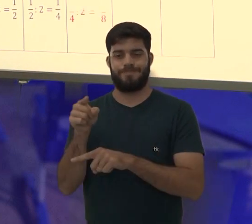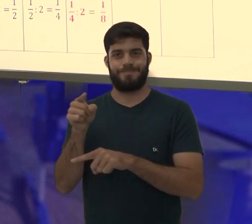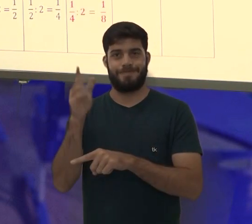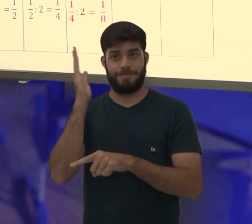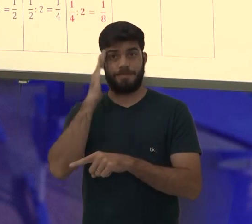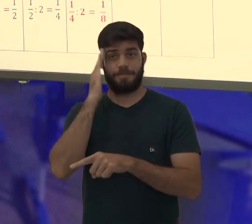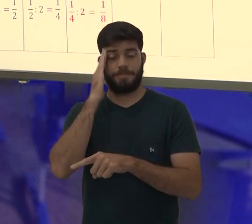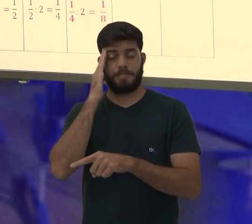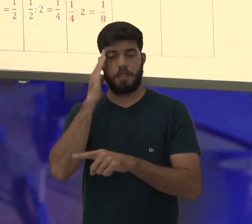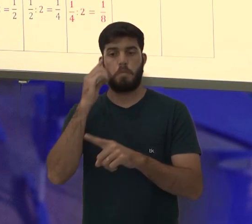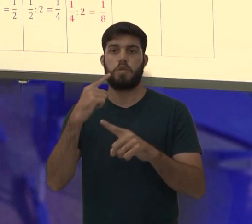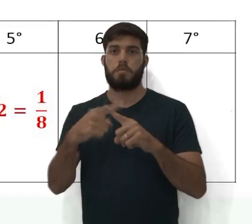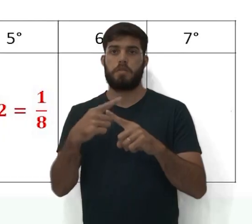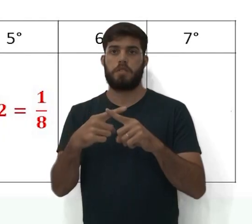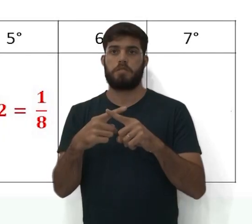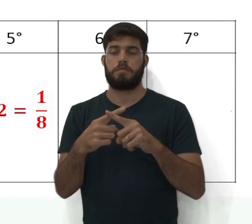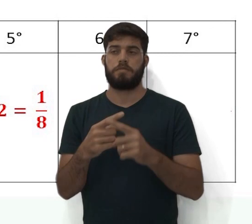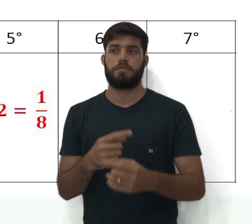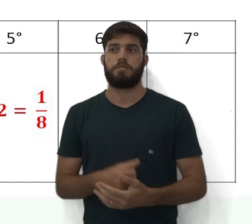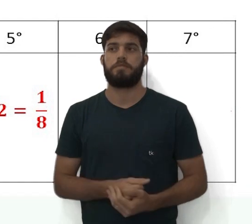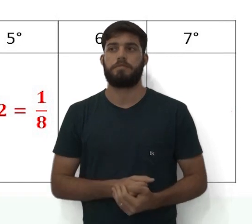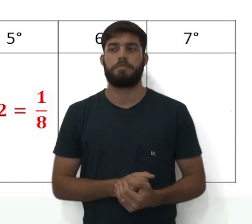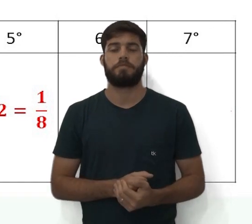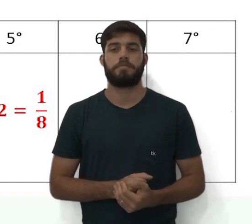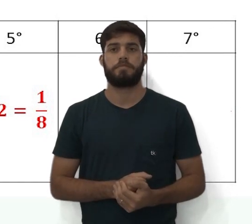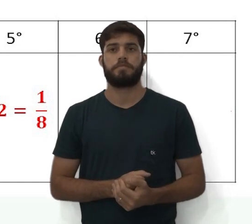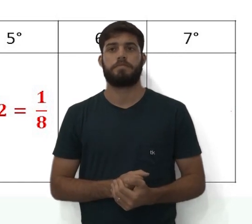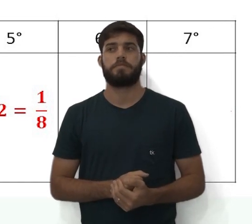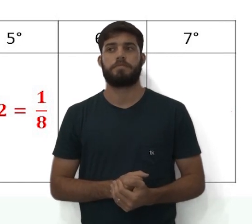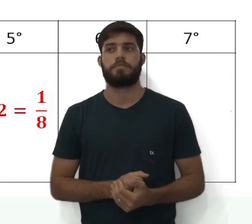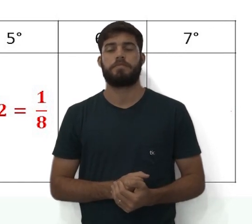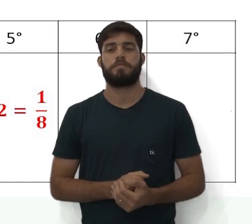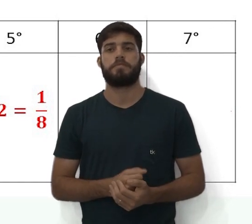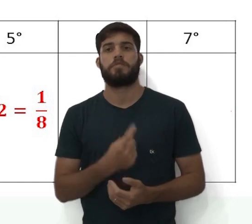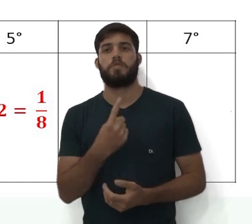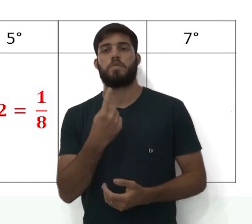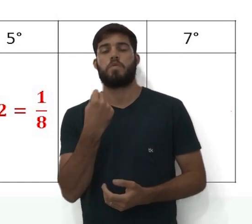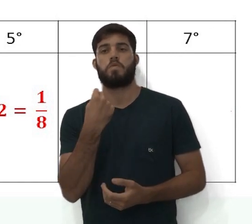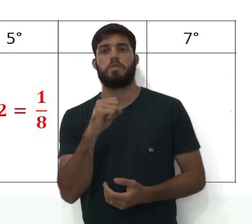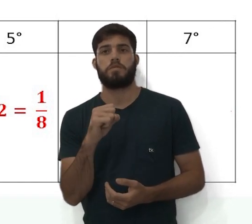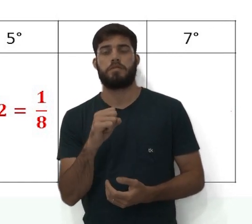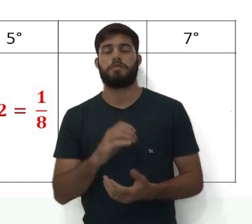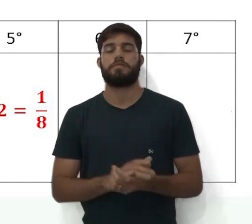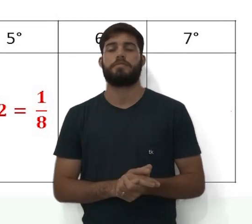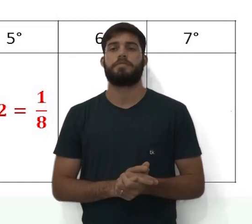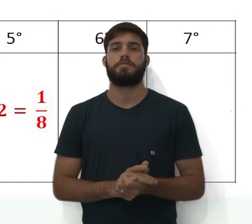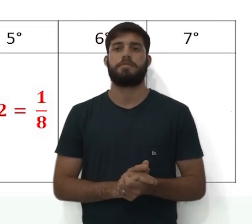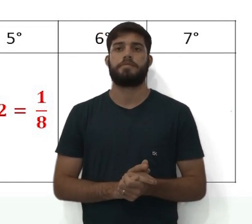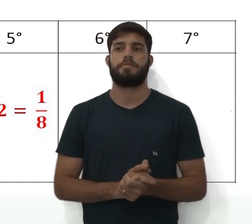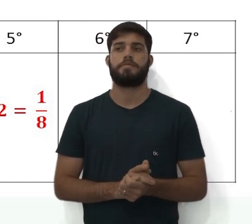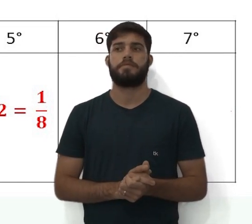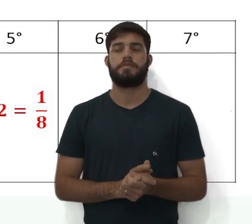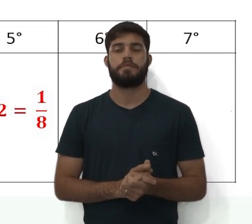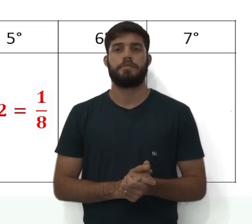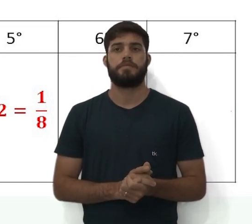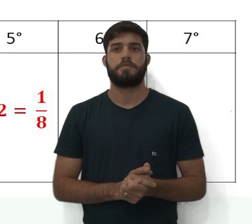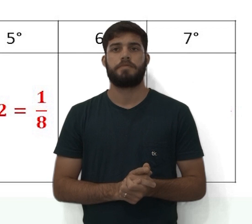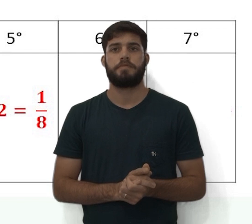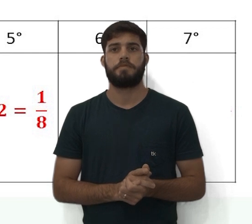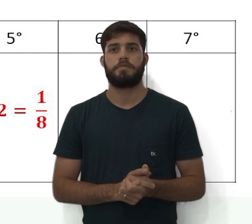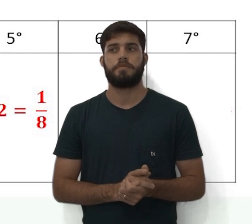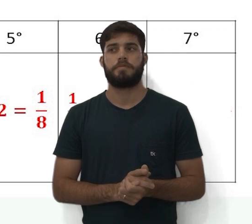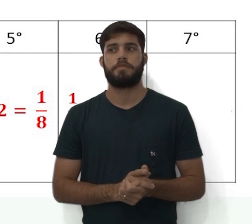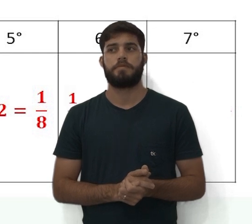A quinta fração, né, seria 1/8, que é 1/4 vezes o inverso de 2.